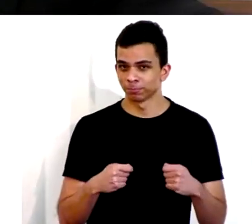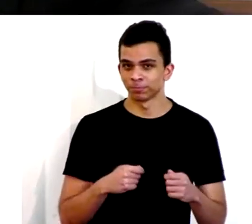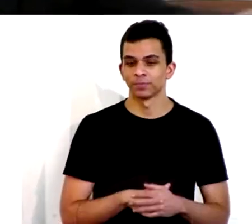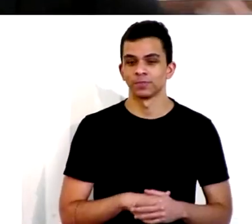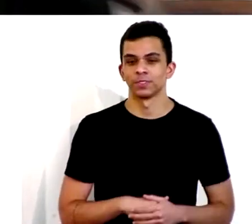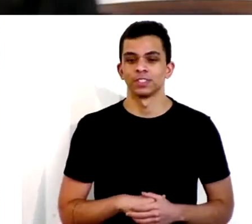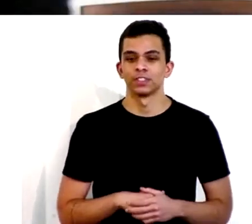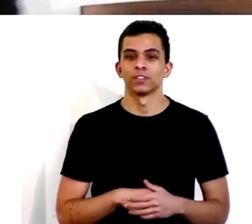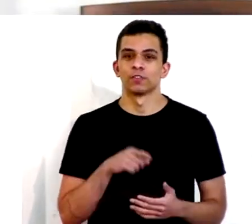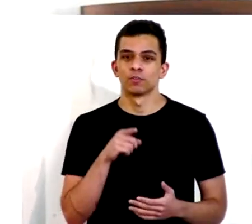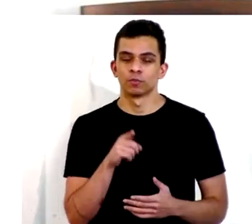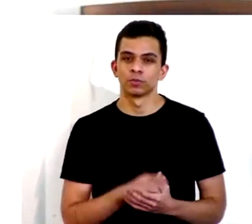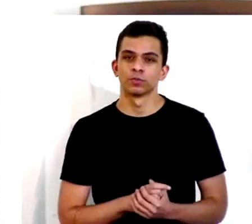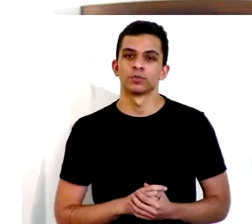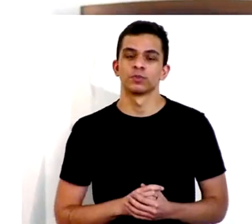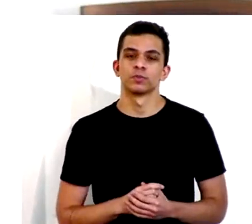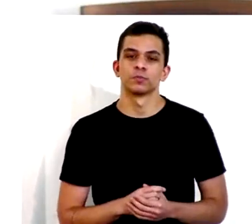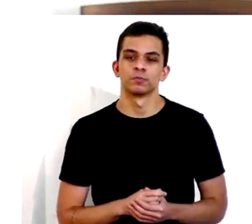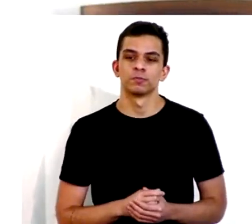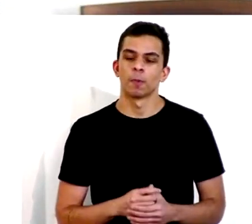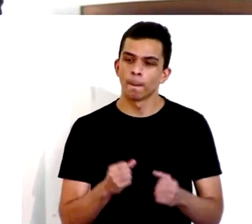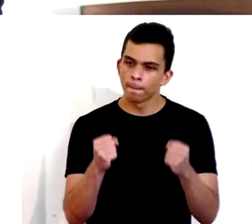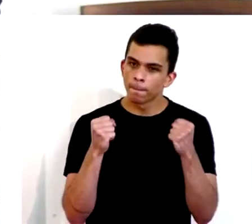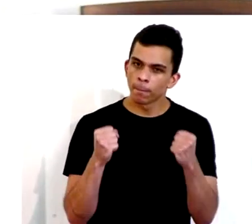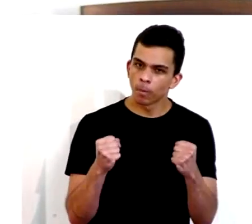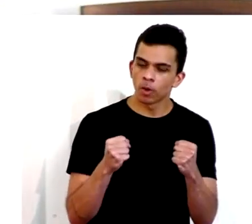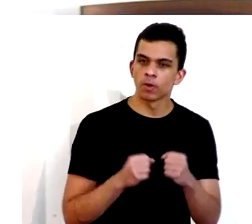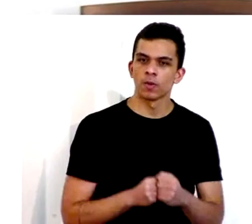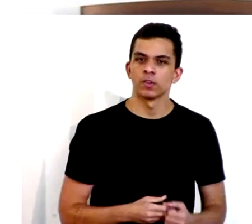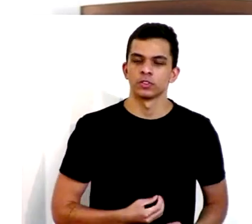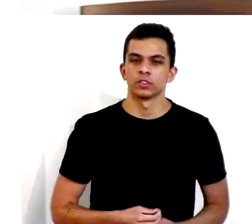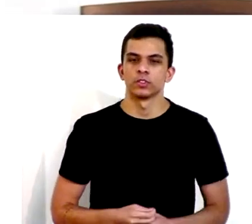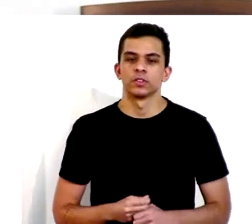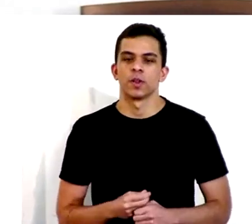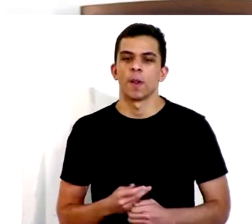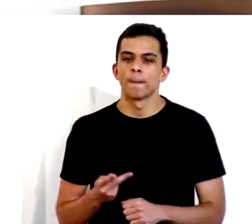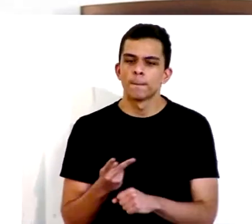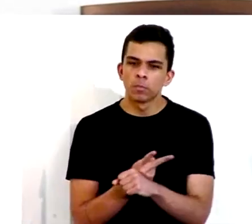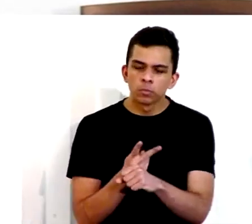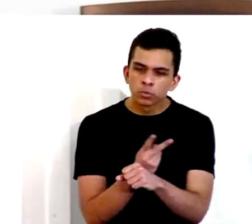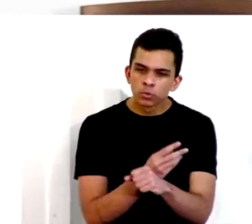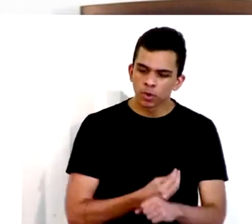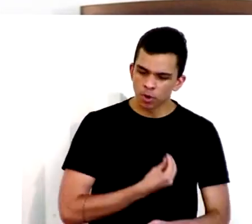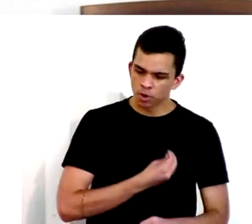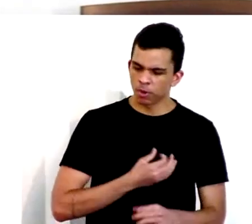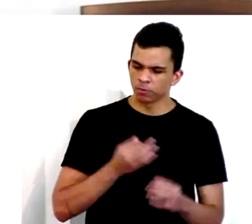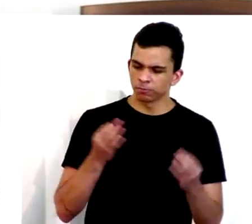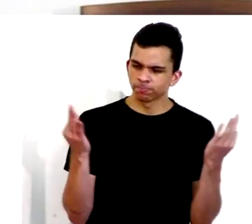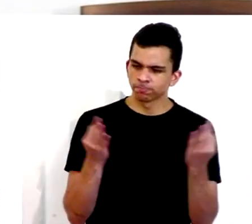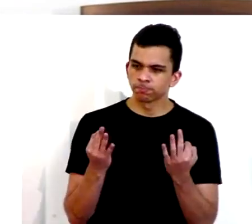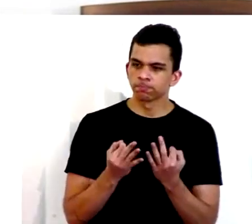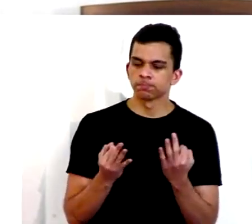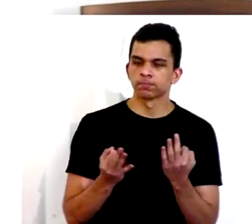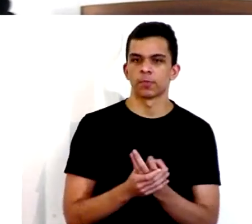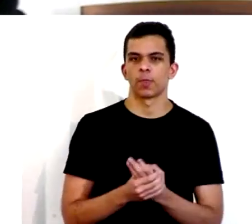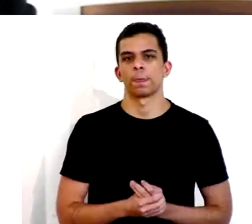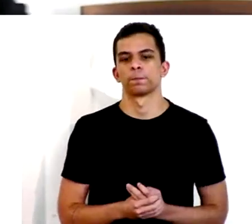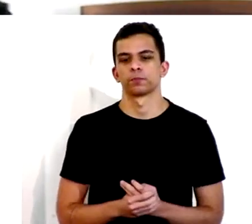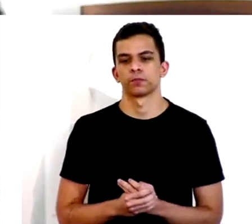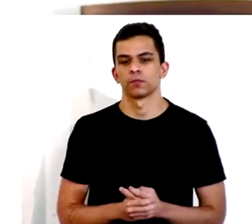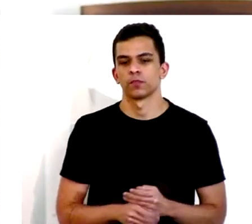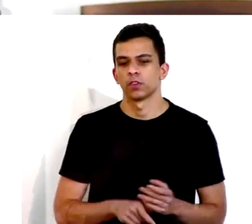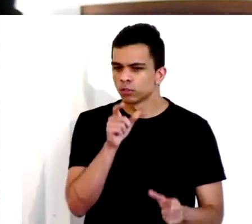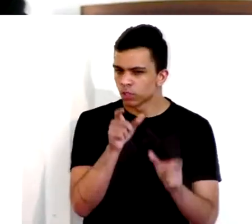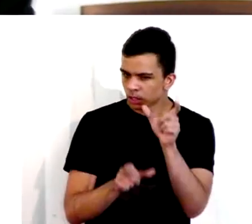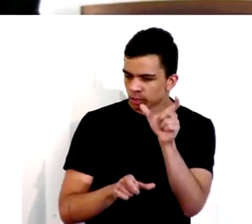perfeita, para que pessoas possam olhar para você e aprender com você como ser assim também. Para